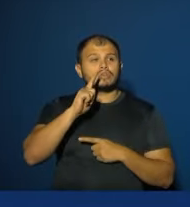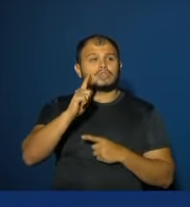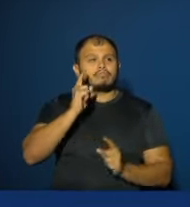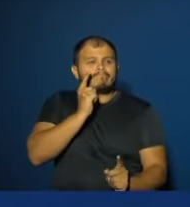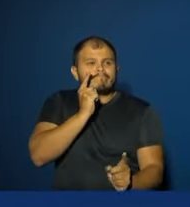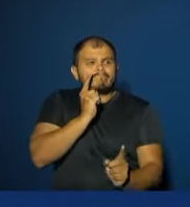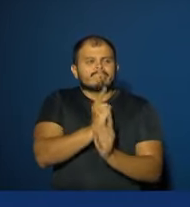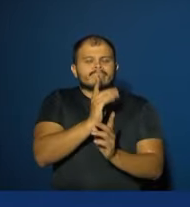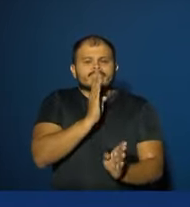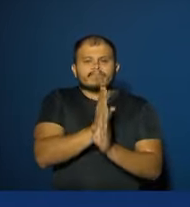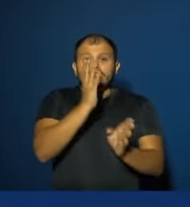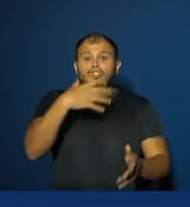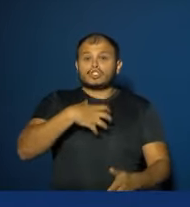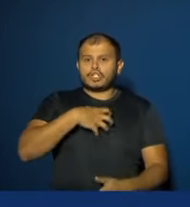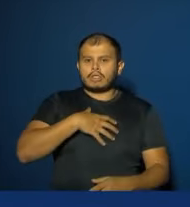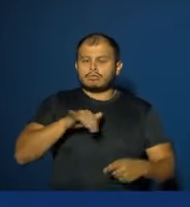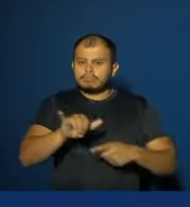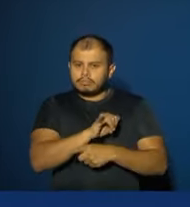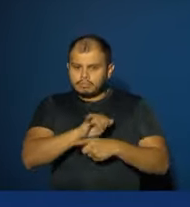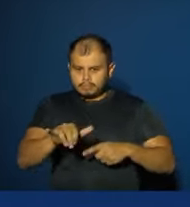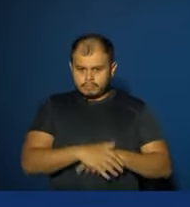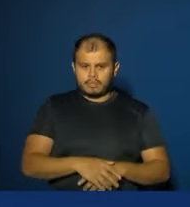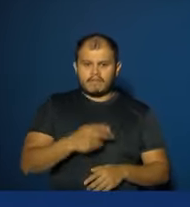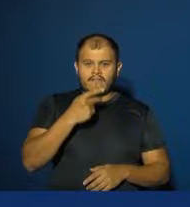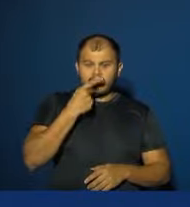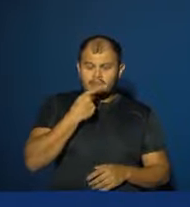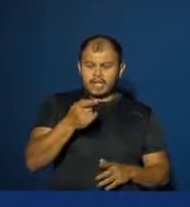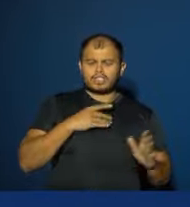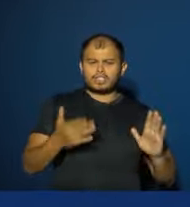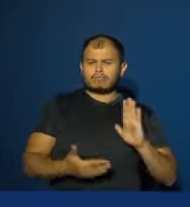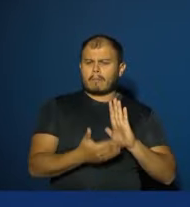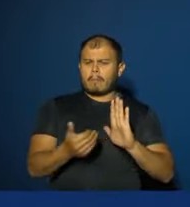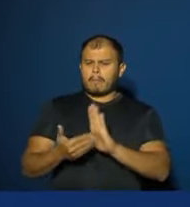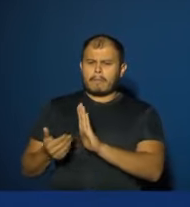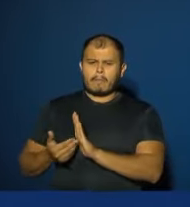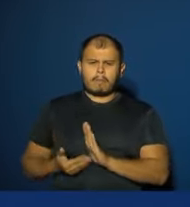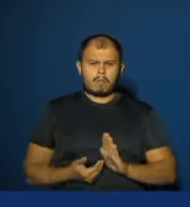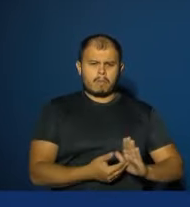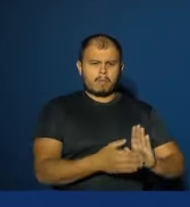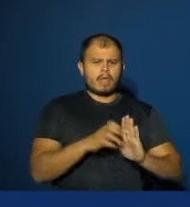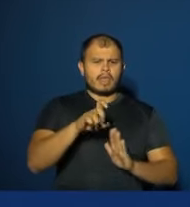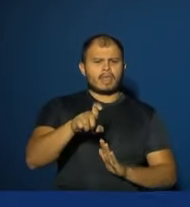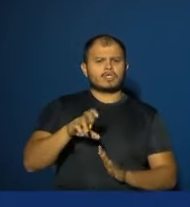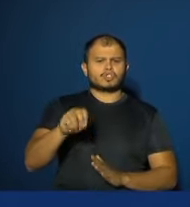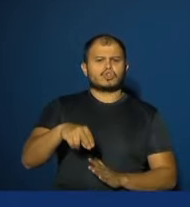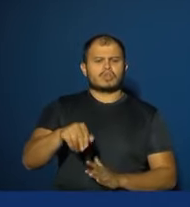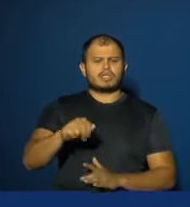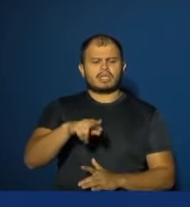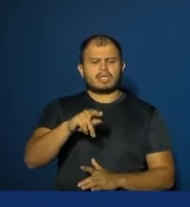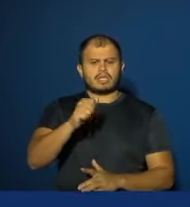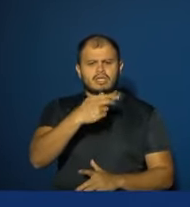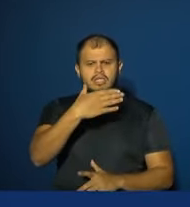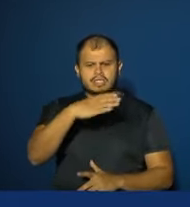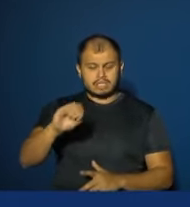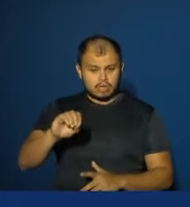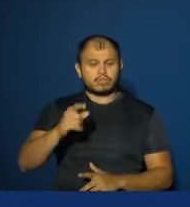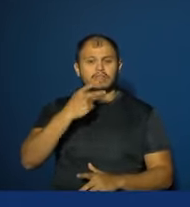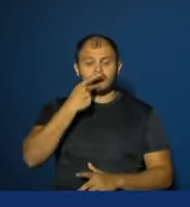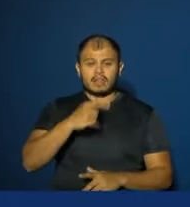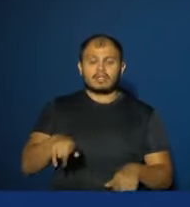transição. Quando se fala de desoneração, é importante se dizer que nós estamos falando de um